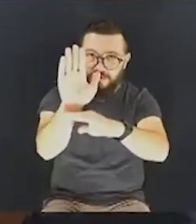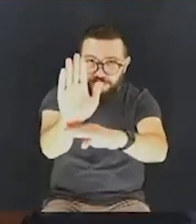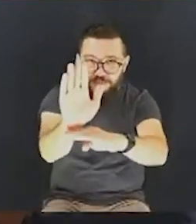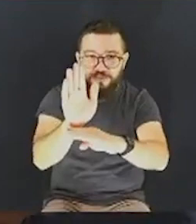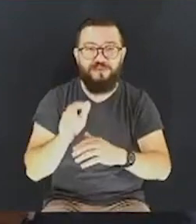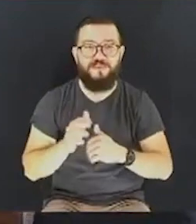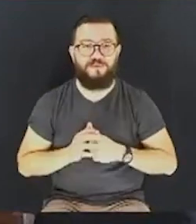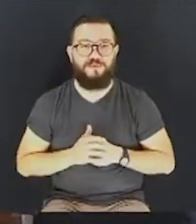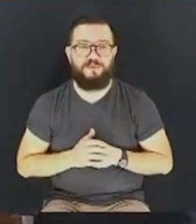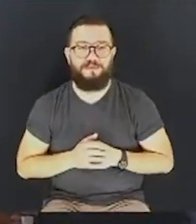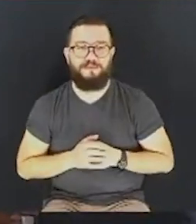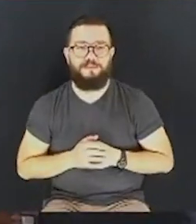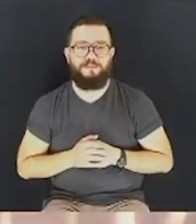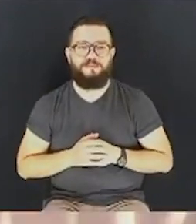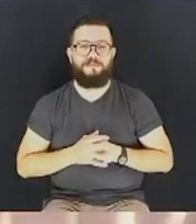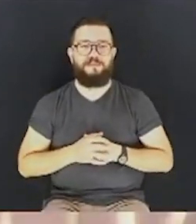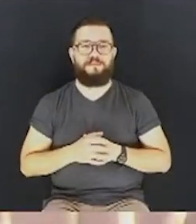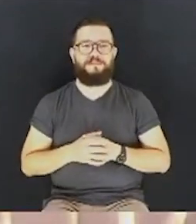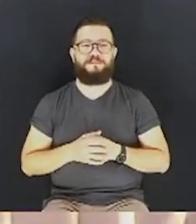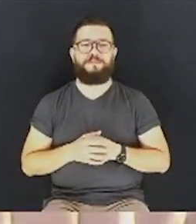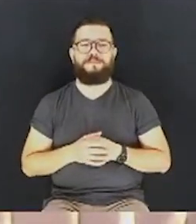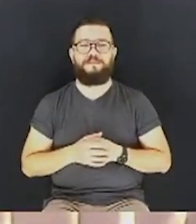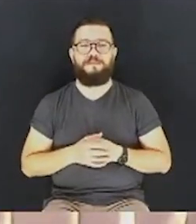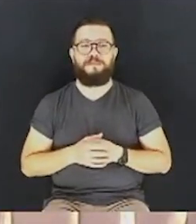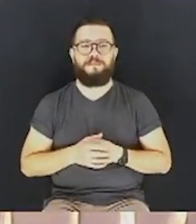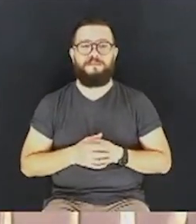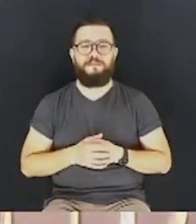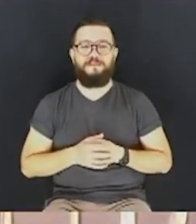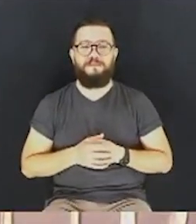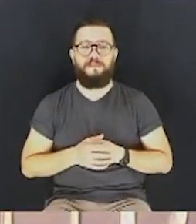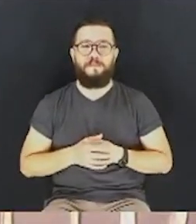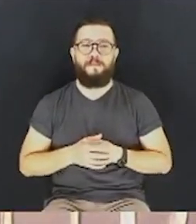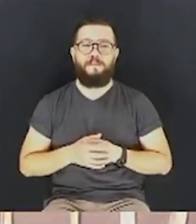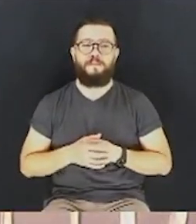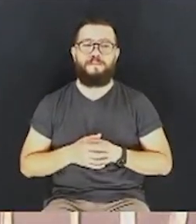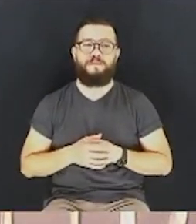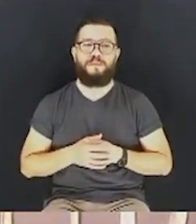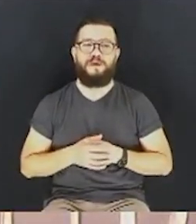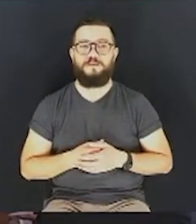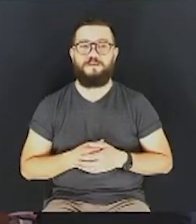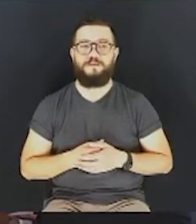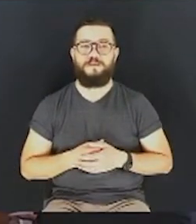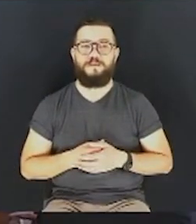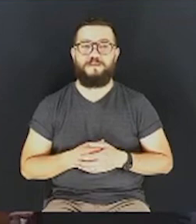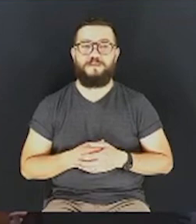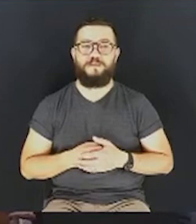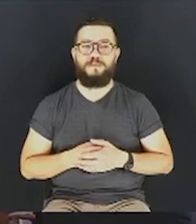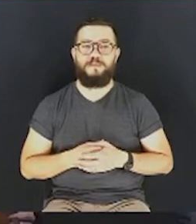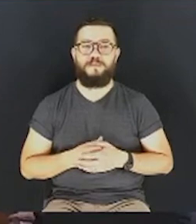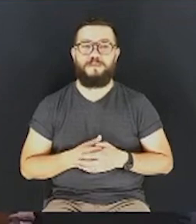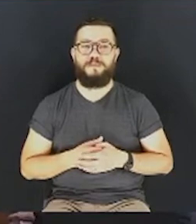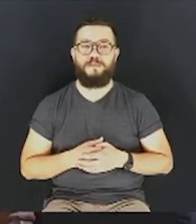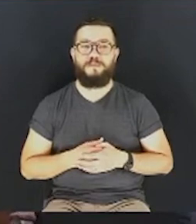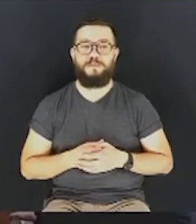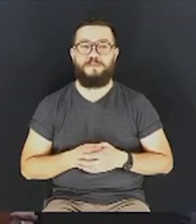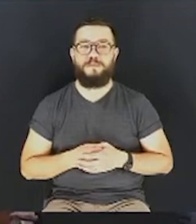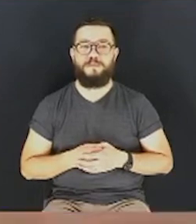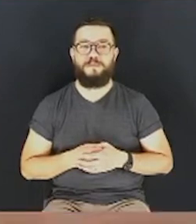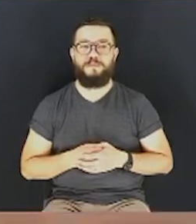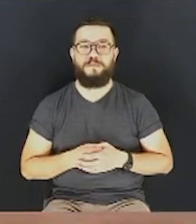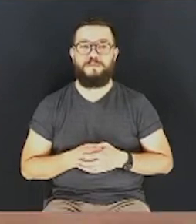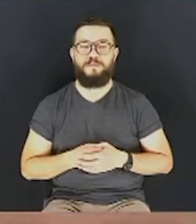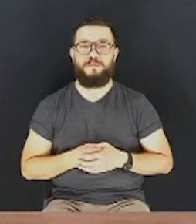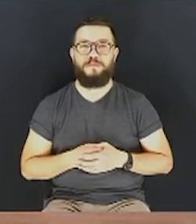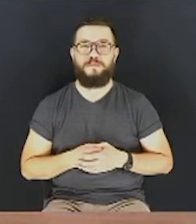Ainda em tempo, Marcos Vieira, vice-líder do PDT na casa, por gentileza, com a palavra. Senhor presidente,